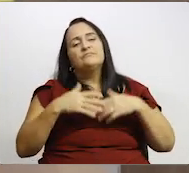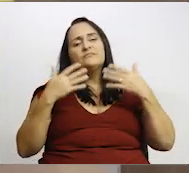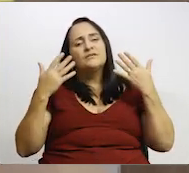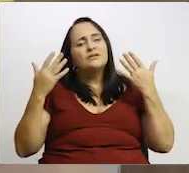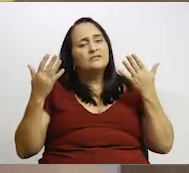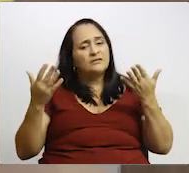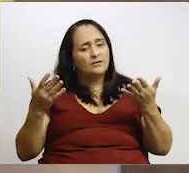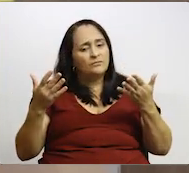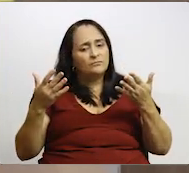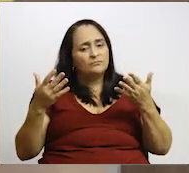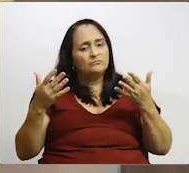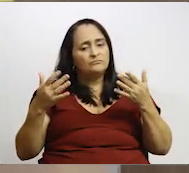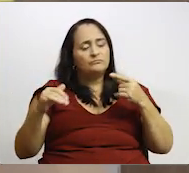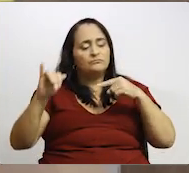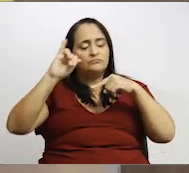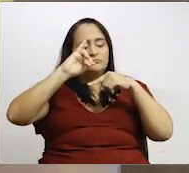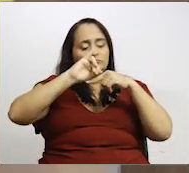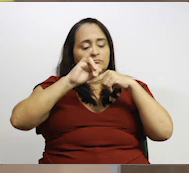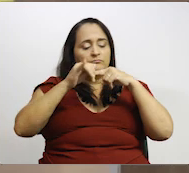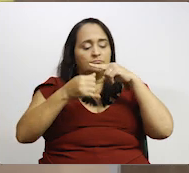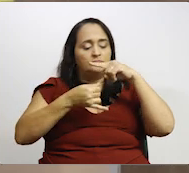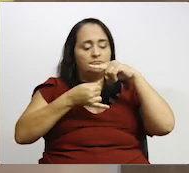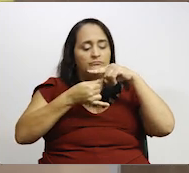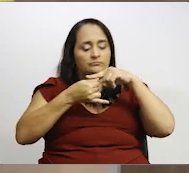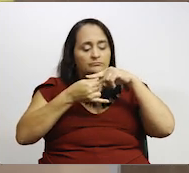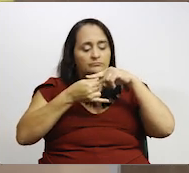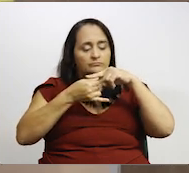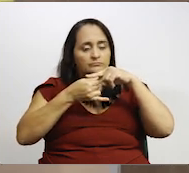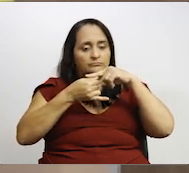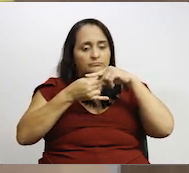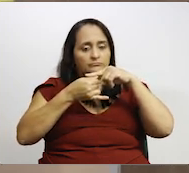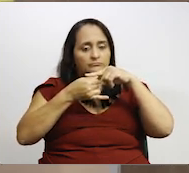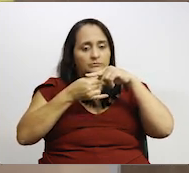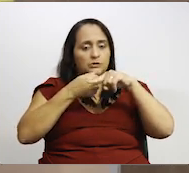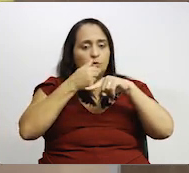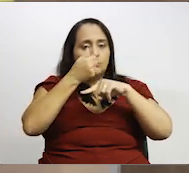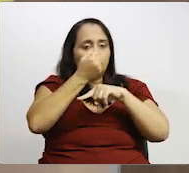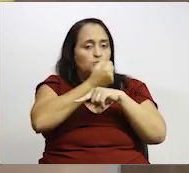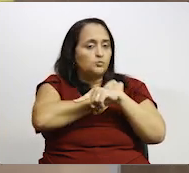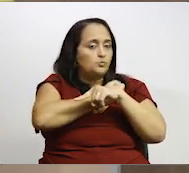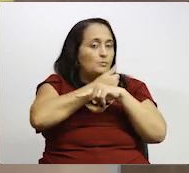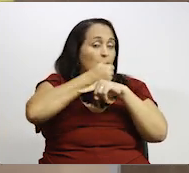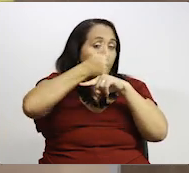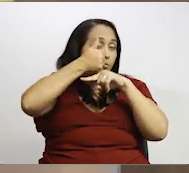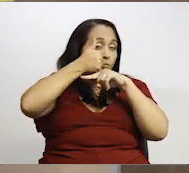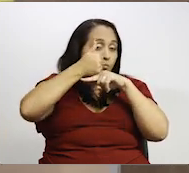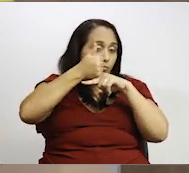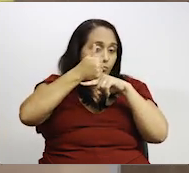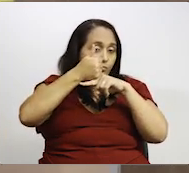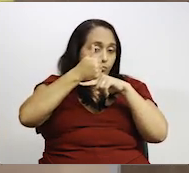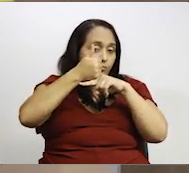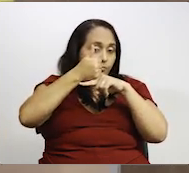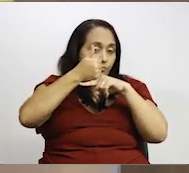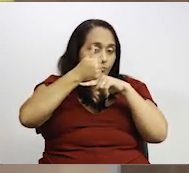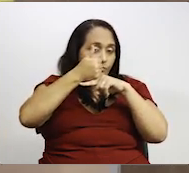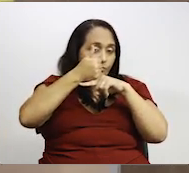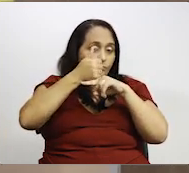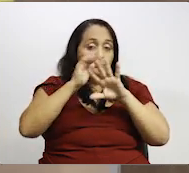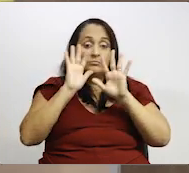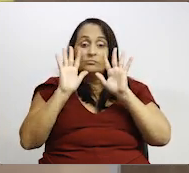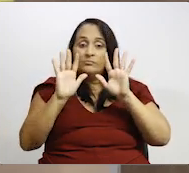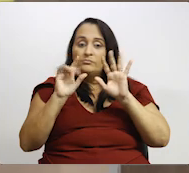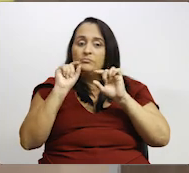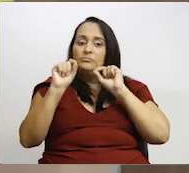tá bom? Esse tipo de fração, que o numerador é o número 1, a gente chama